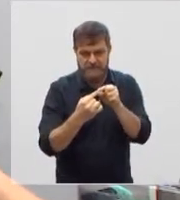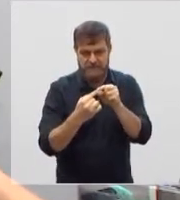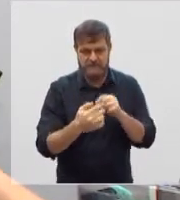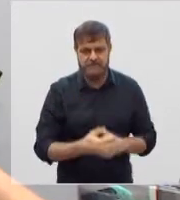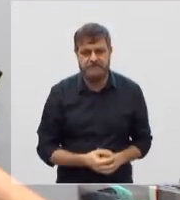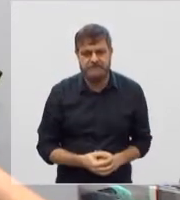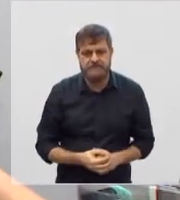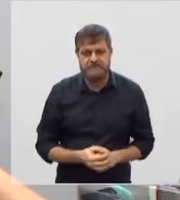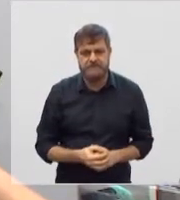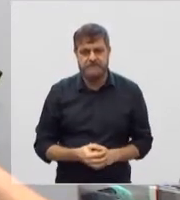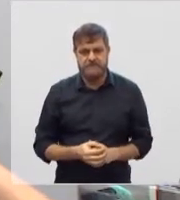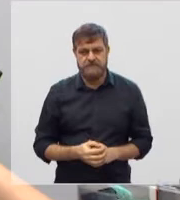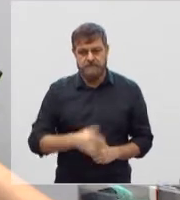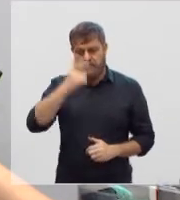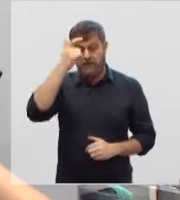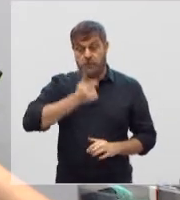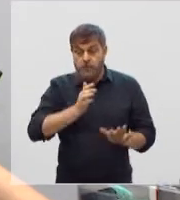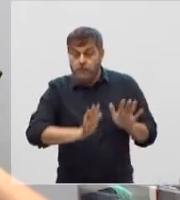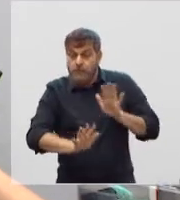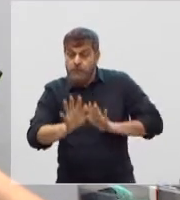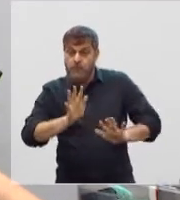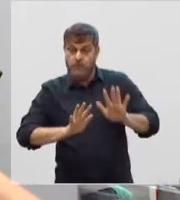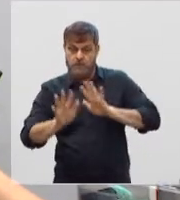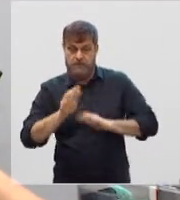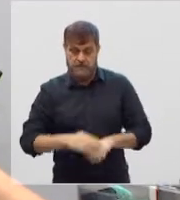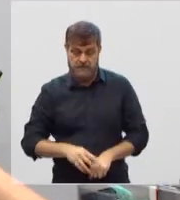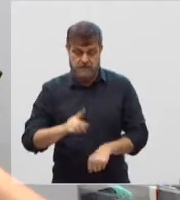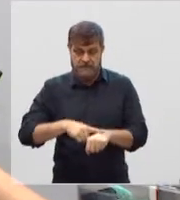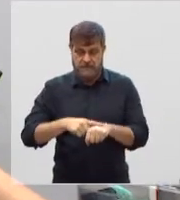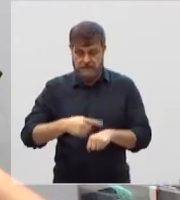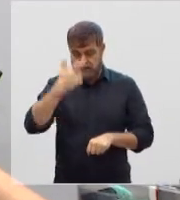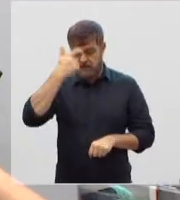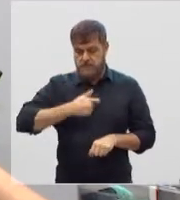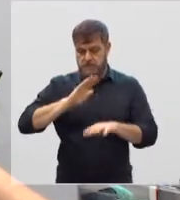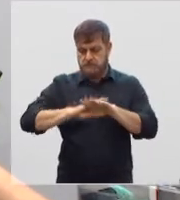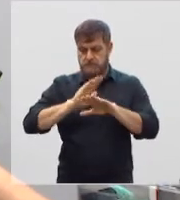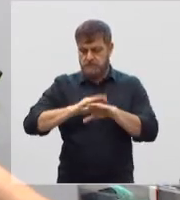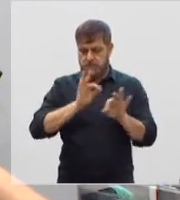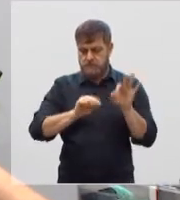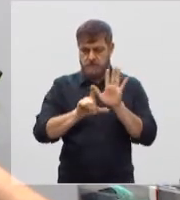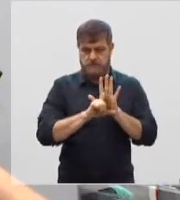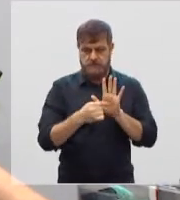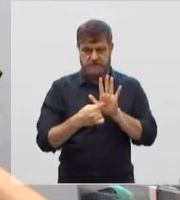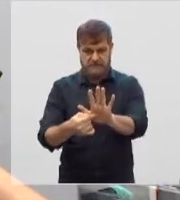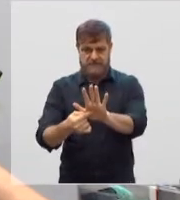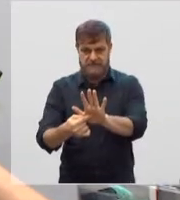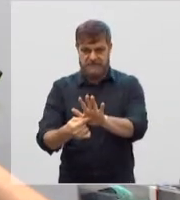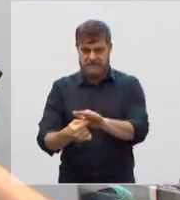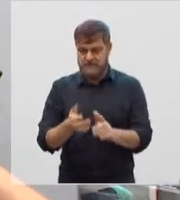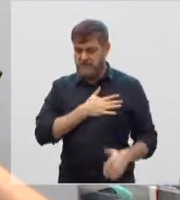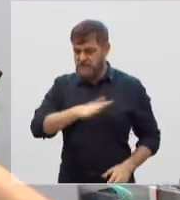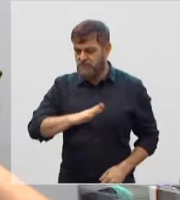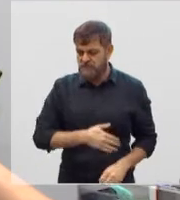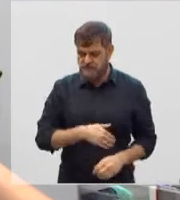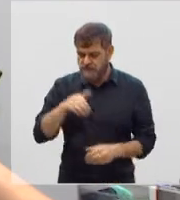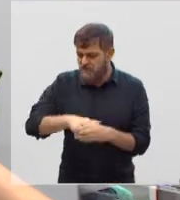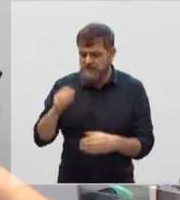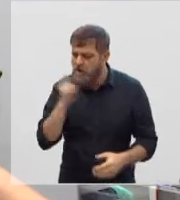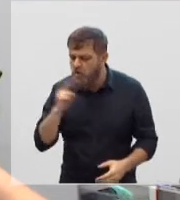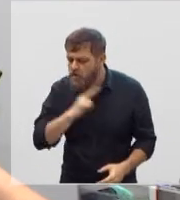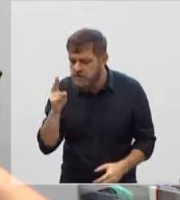sinalizei. E projetos... Então eu sou muito cuidadoso quando eu apresento um projeto. Eu sempre falo o seguinte, eu não gosto de